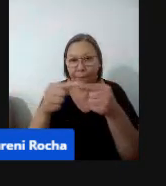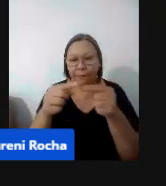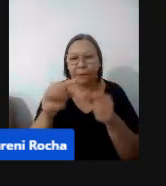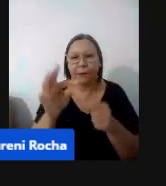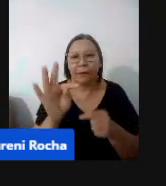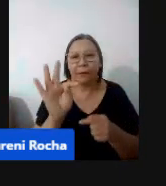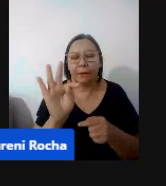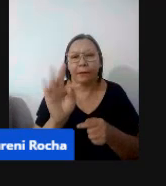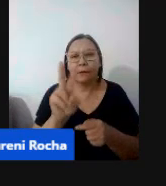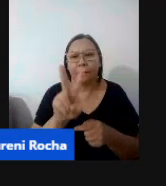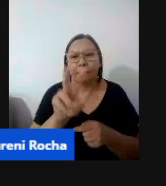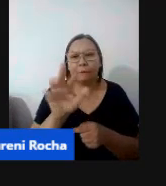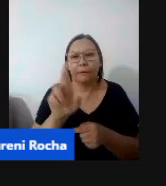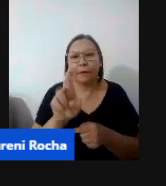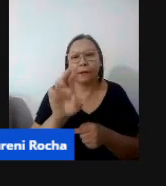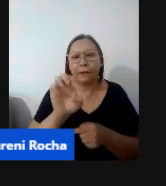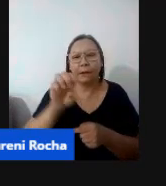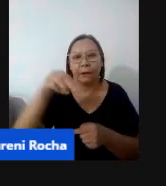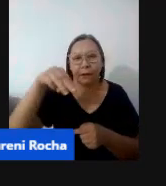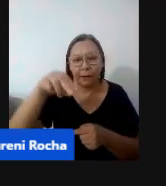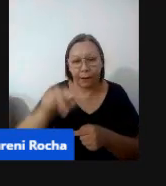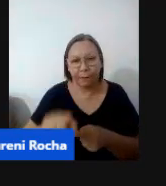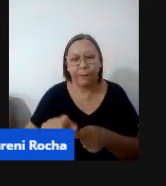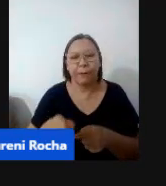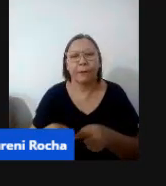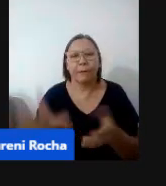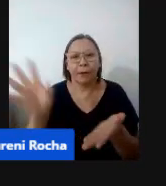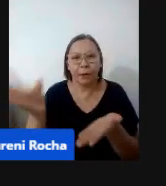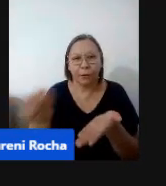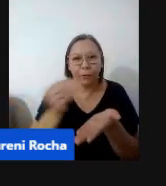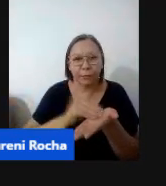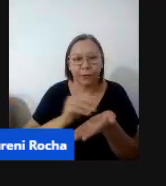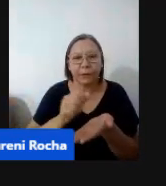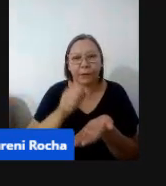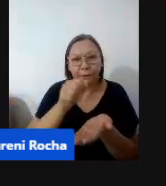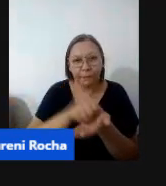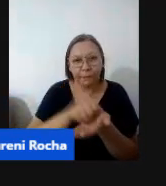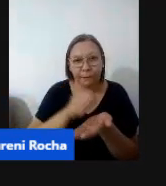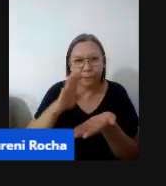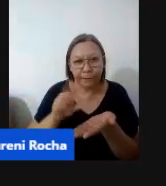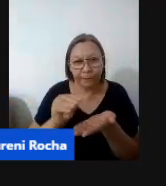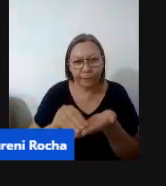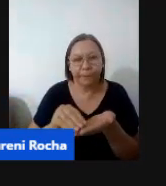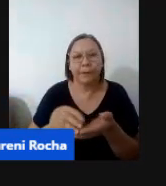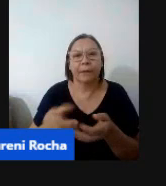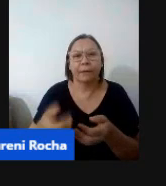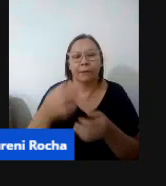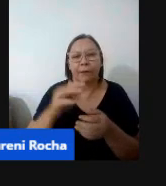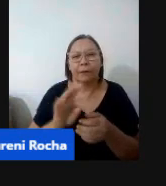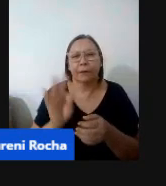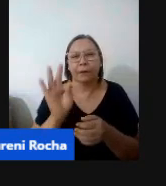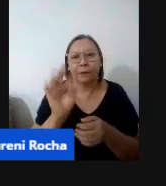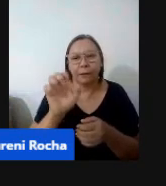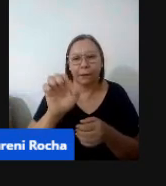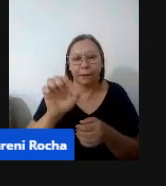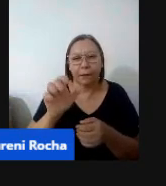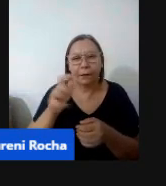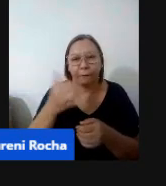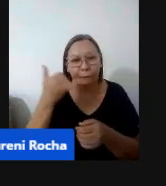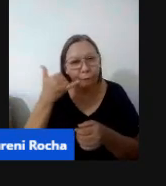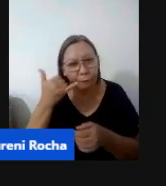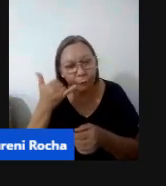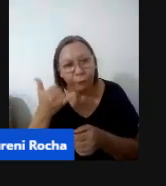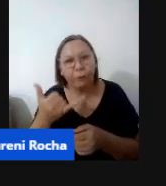para ter acesso à ficha de inscrição, telefone, localização, e-mail, canal do